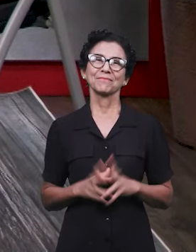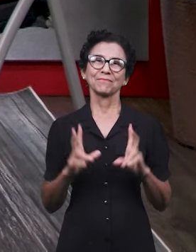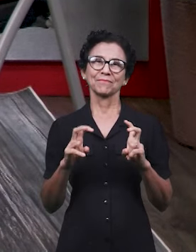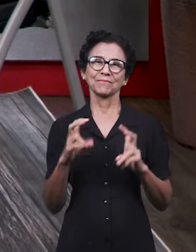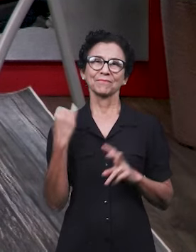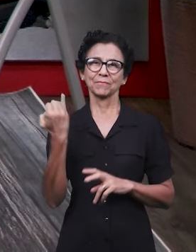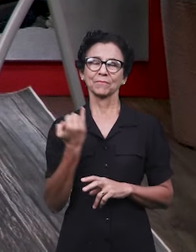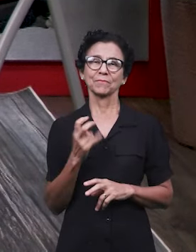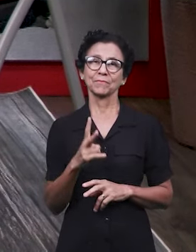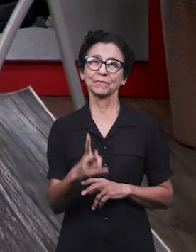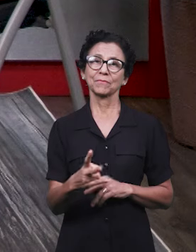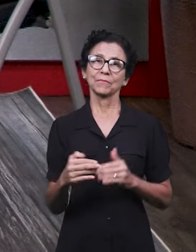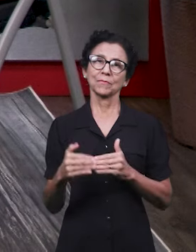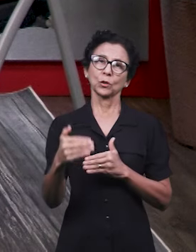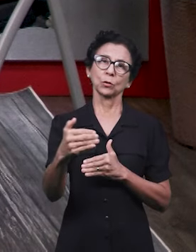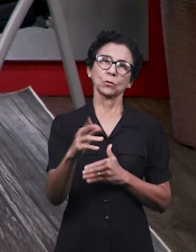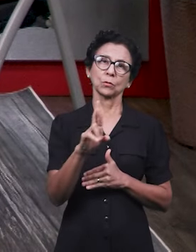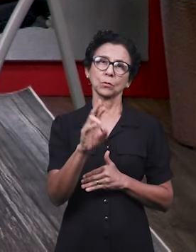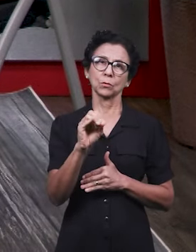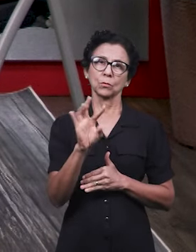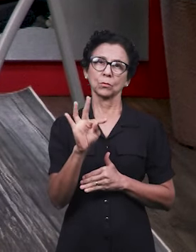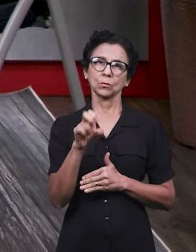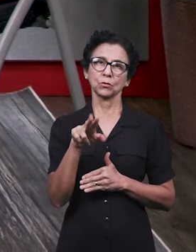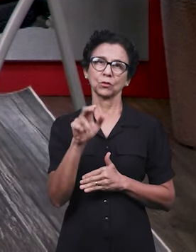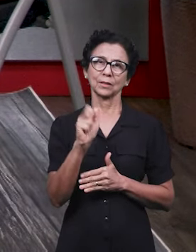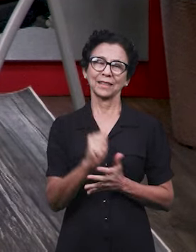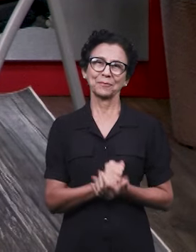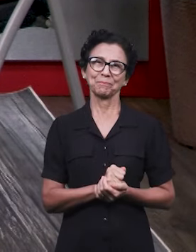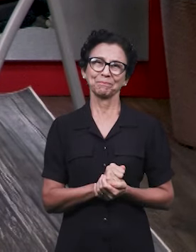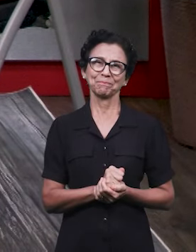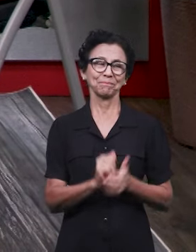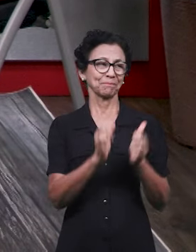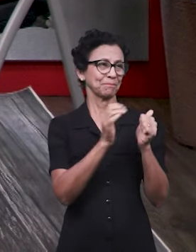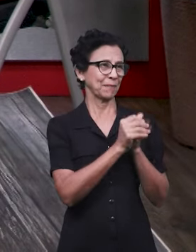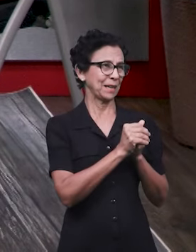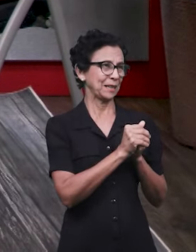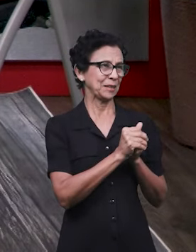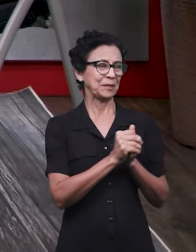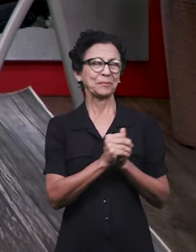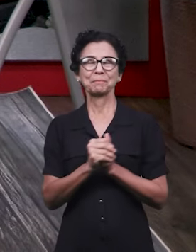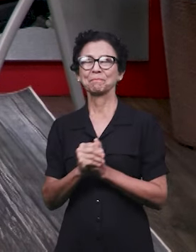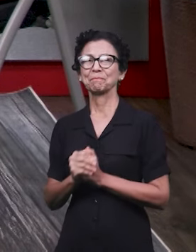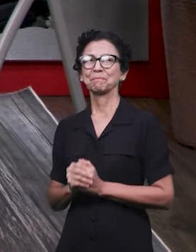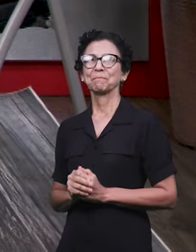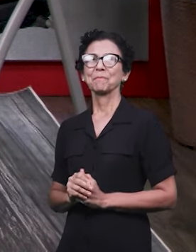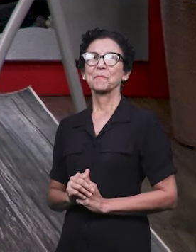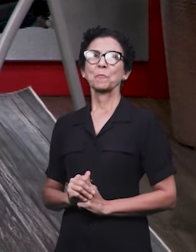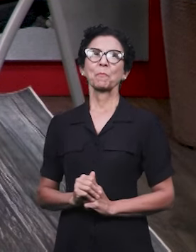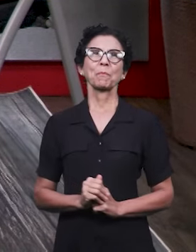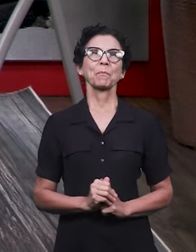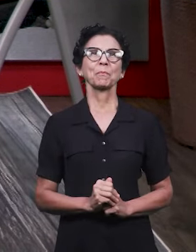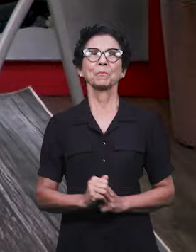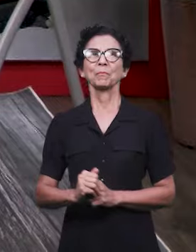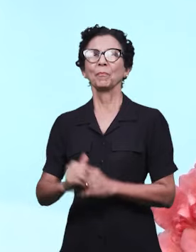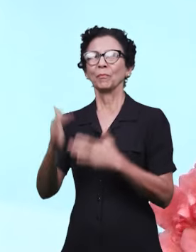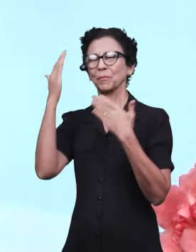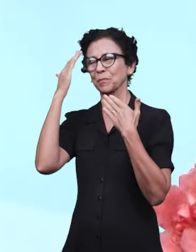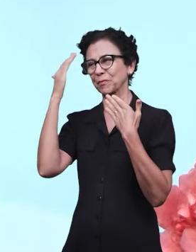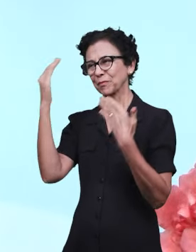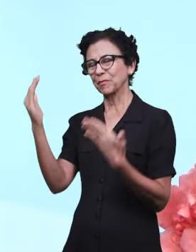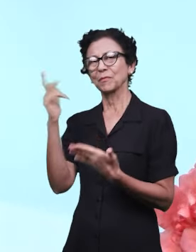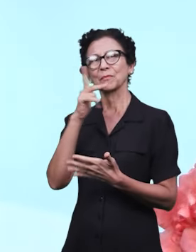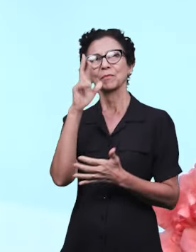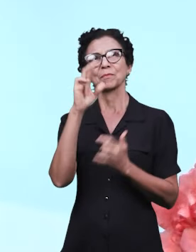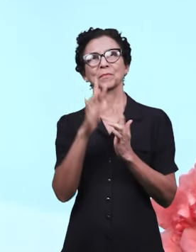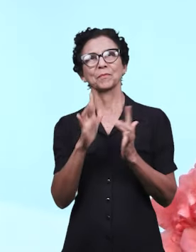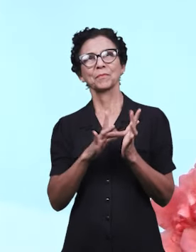assunto tão importante que é a rotina. Amém, Janaína? Amém. Vamos nos despedir, então. Amém. Muito obrigada, irmã